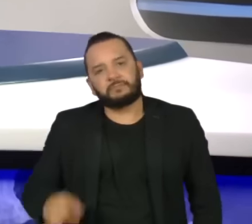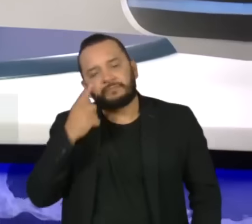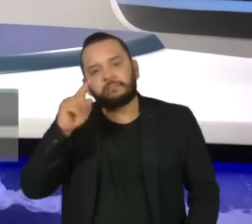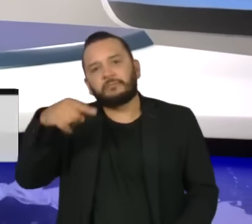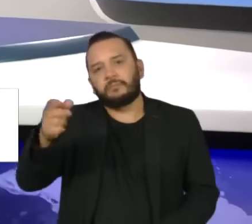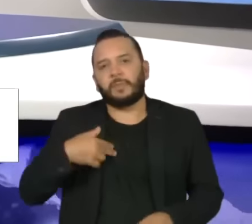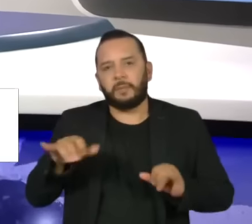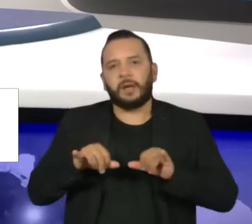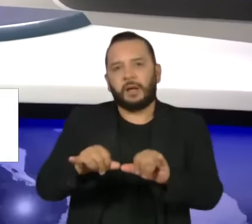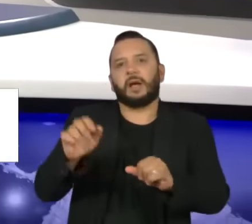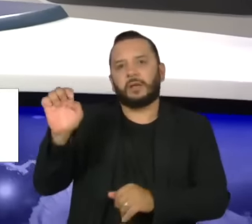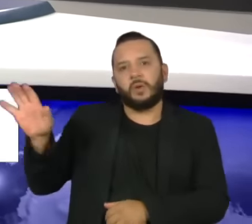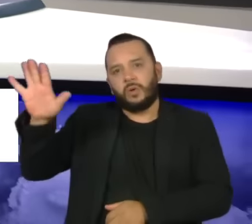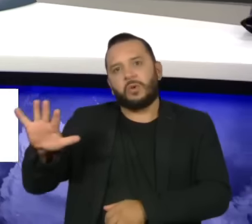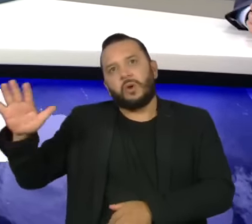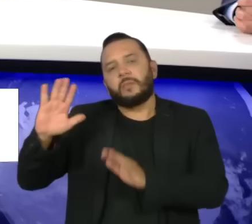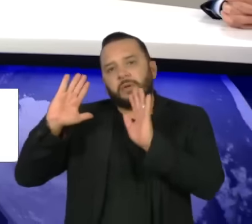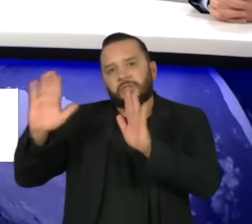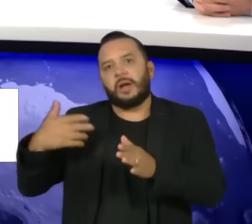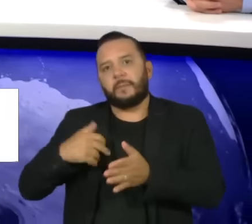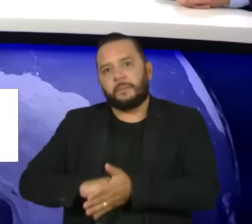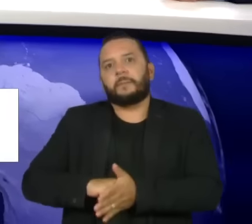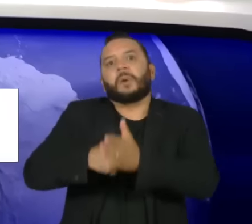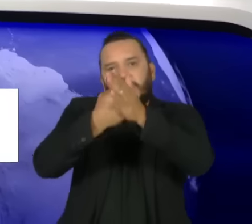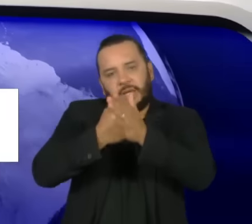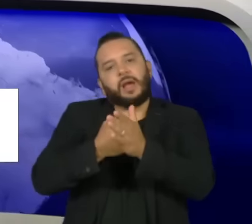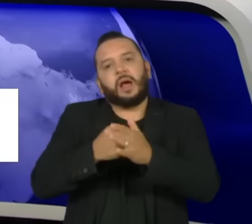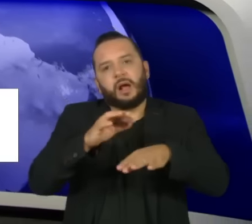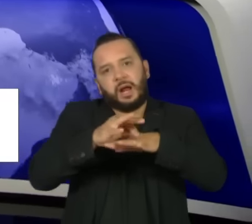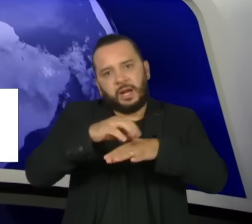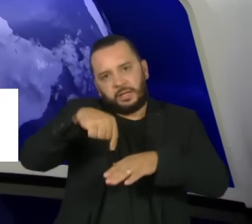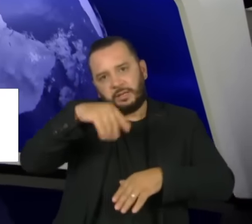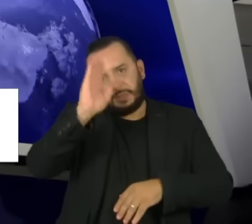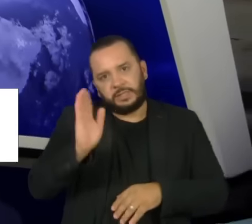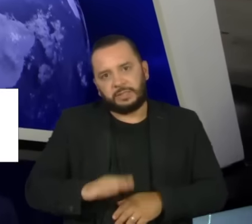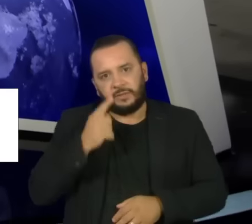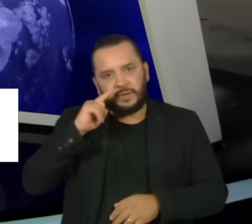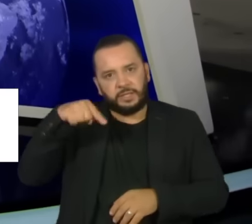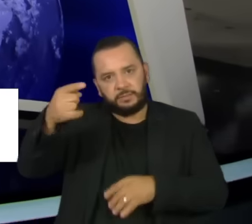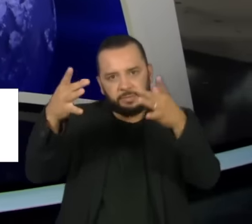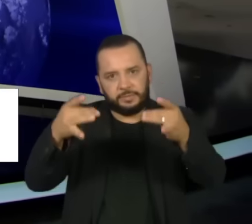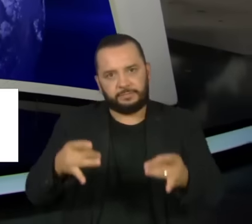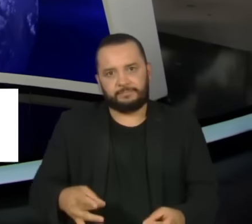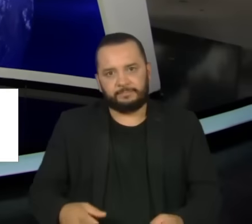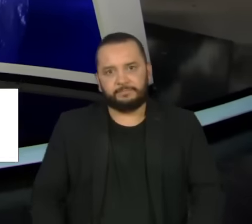na Europa anunciam boicote à carne bovina no Brasil. Os detalhes você confere já já.